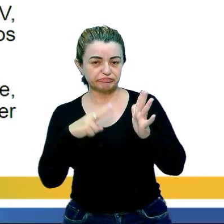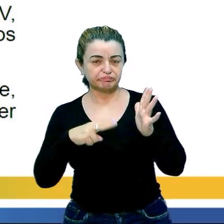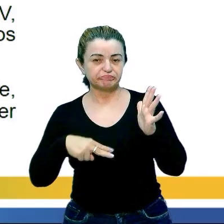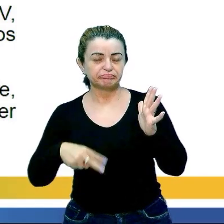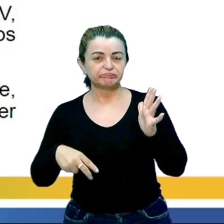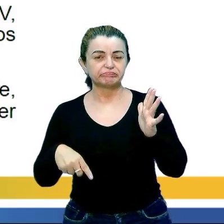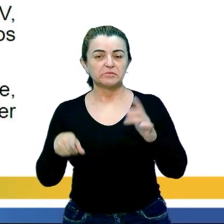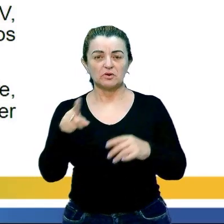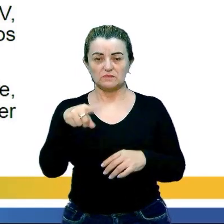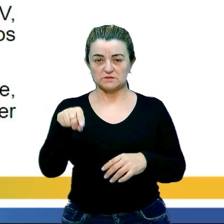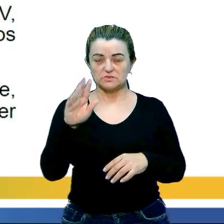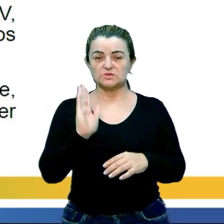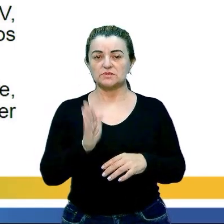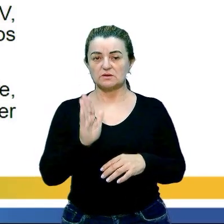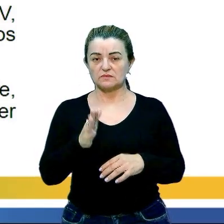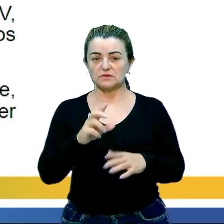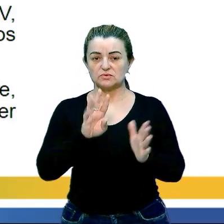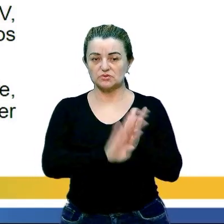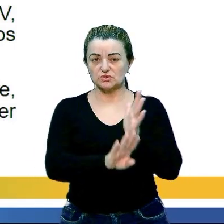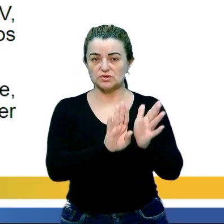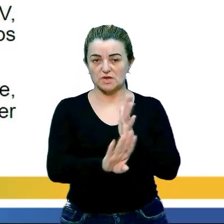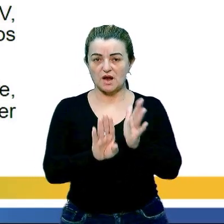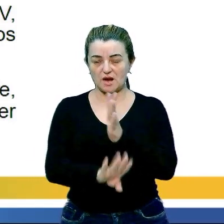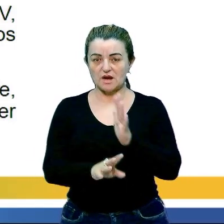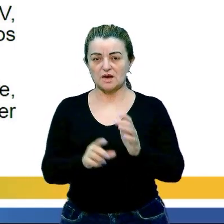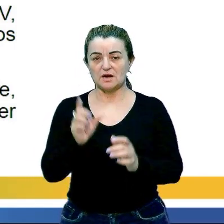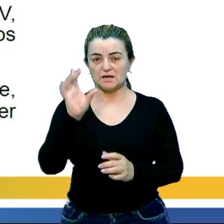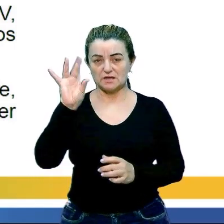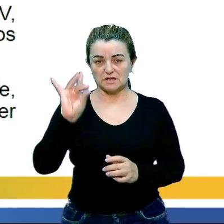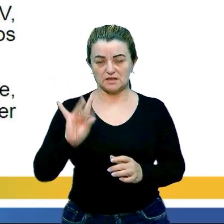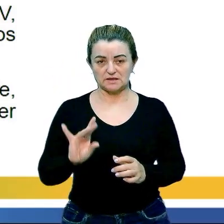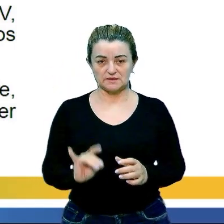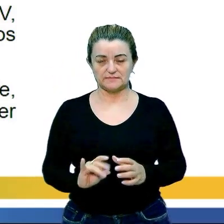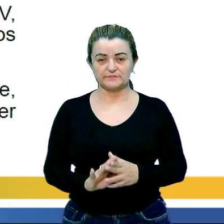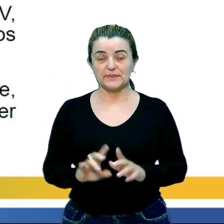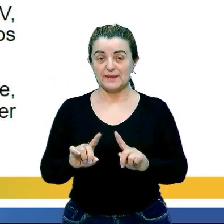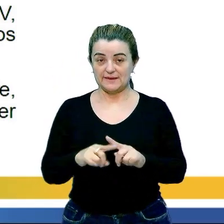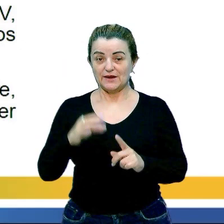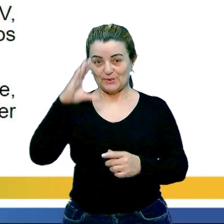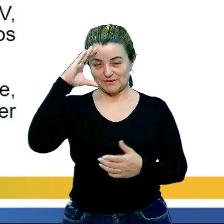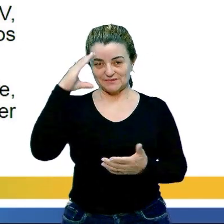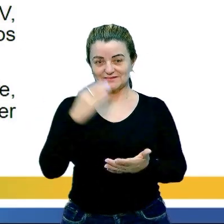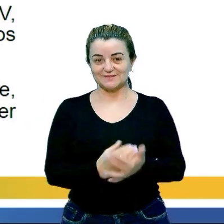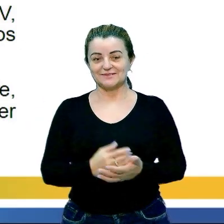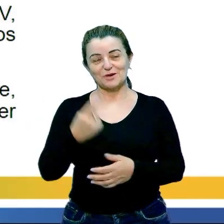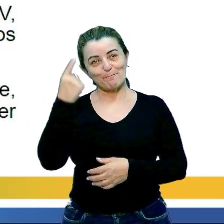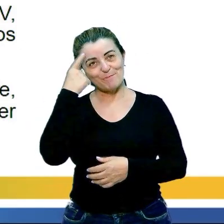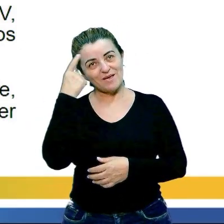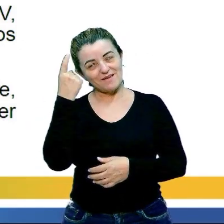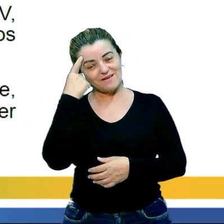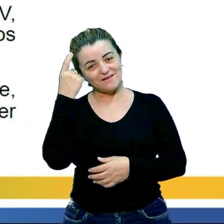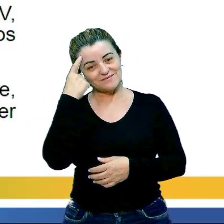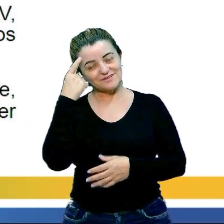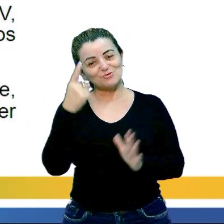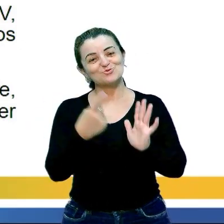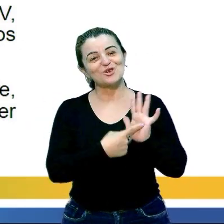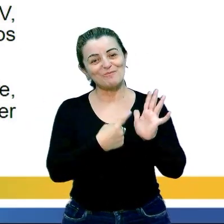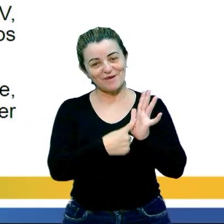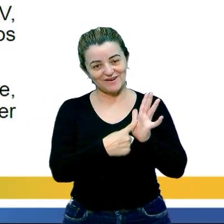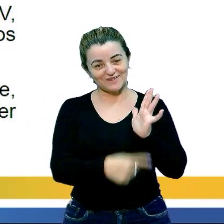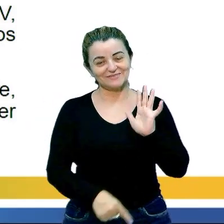que vocês de cara já iriam excluir alguns itens dela. Mas tenho certeza que vocês já pensaram, já